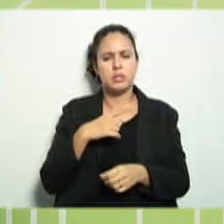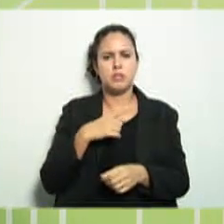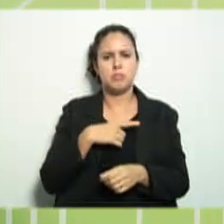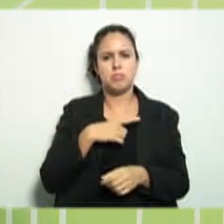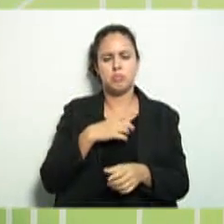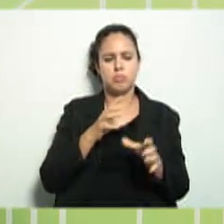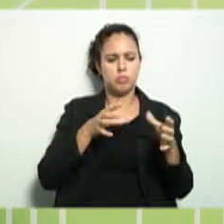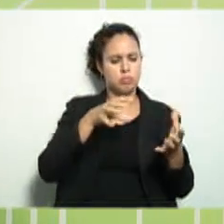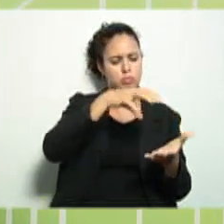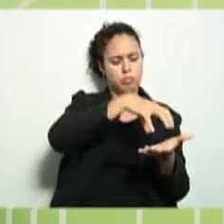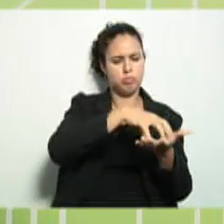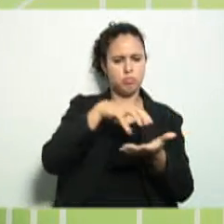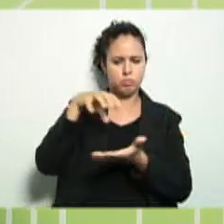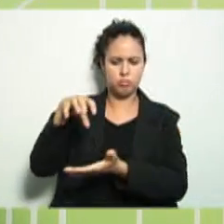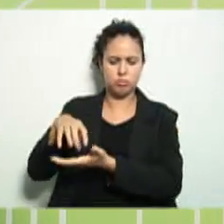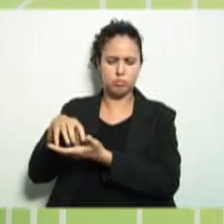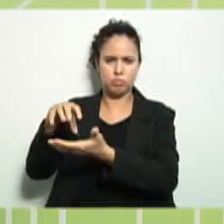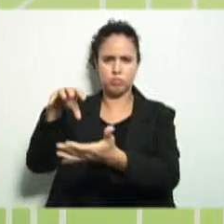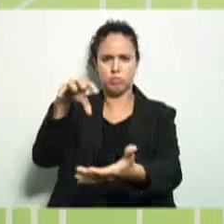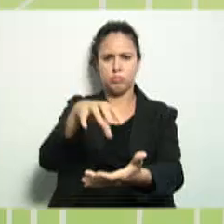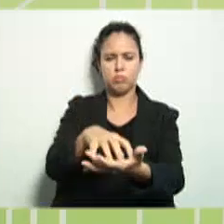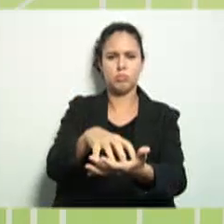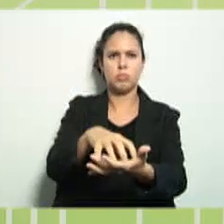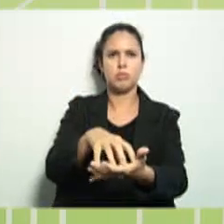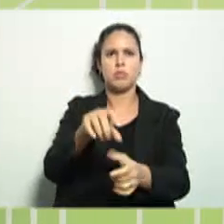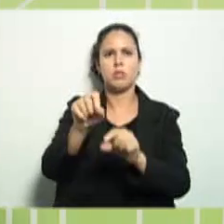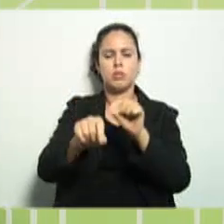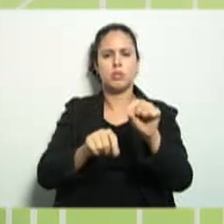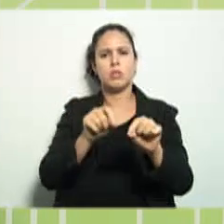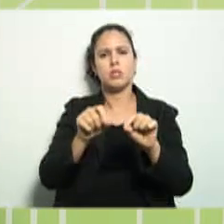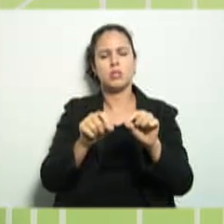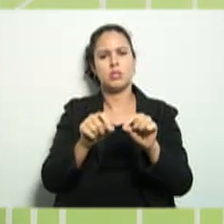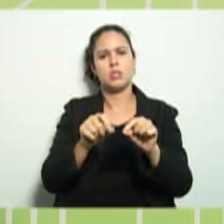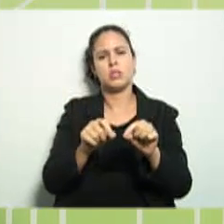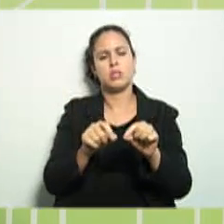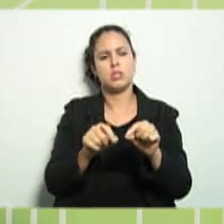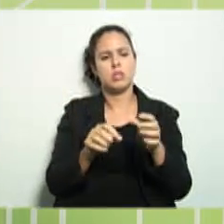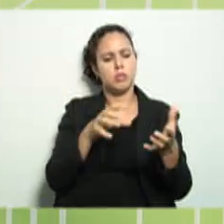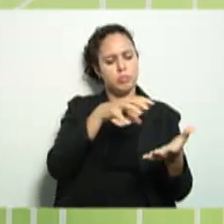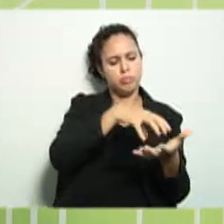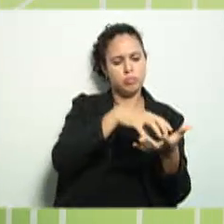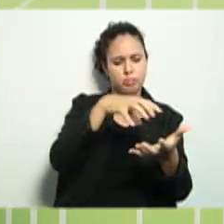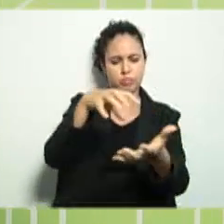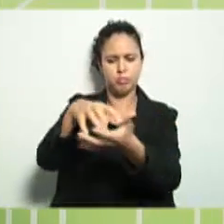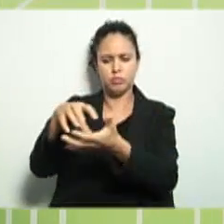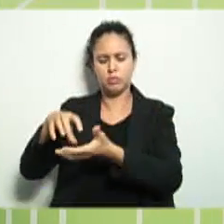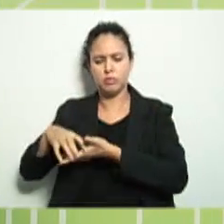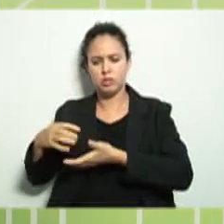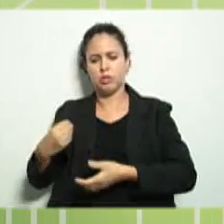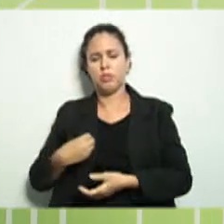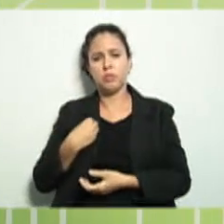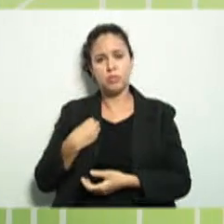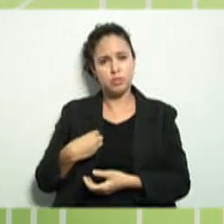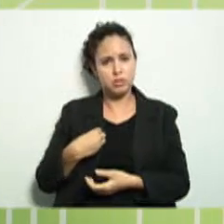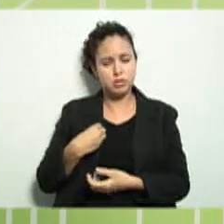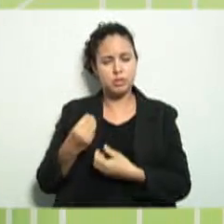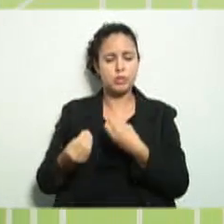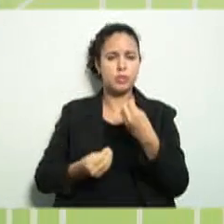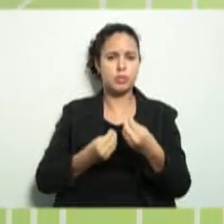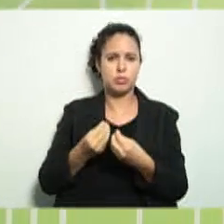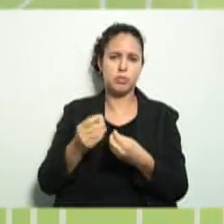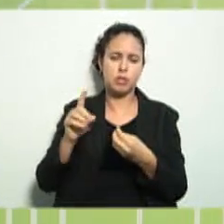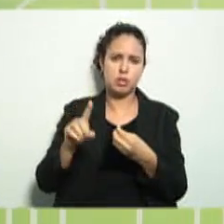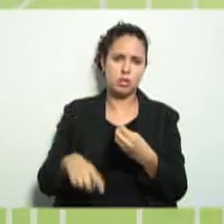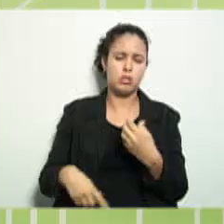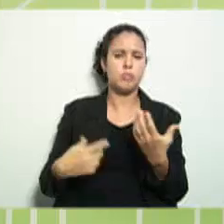muito grande e aqueles assentamentos vivem basicamente de uma pequena pecuária de corte, porque